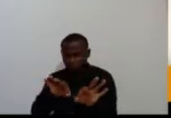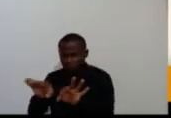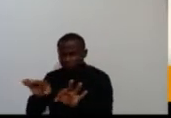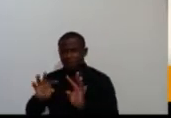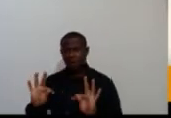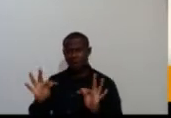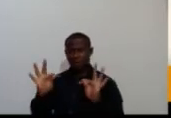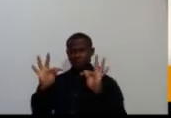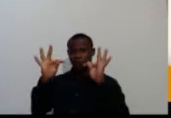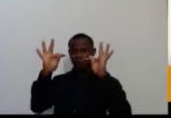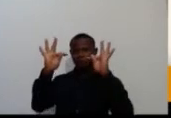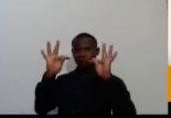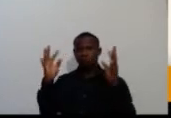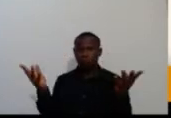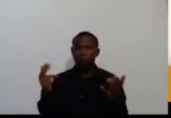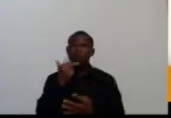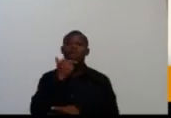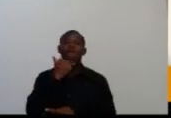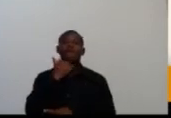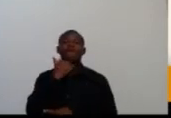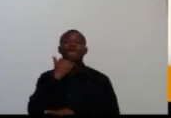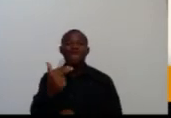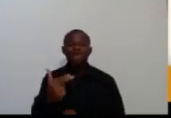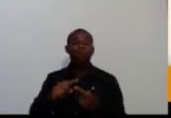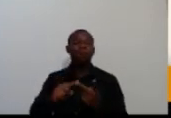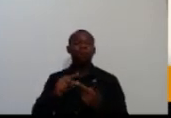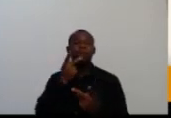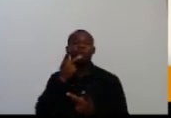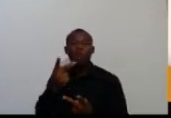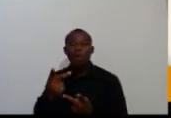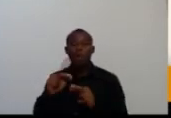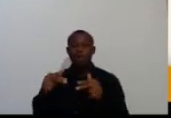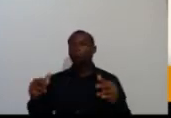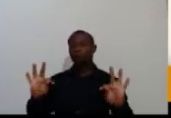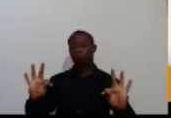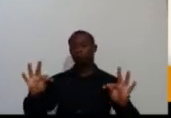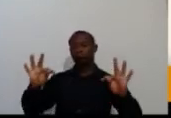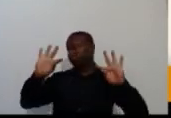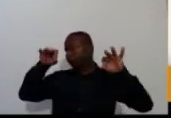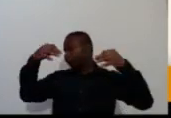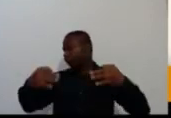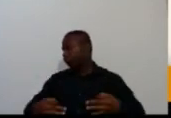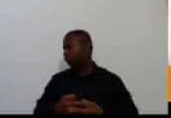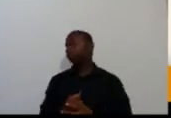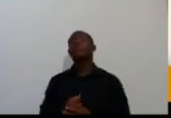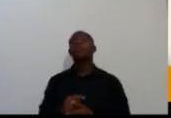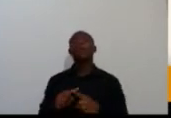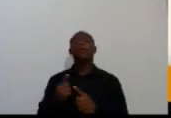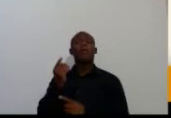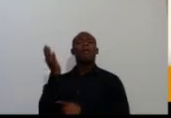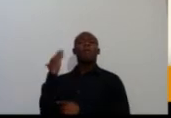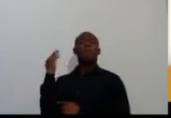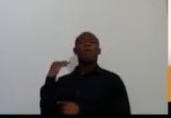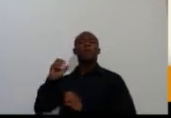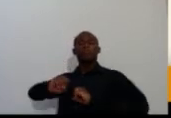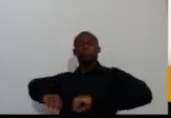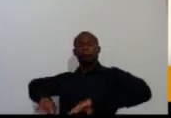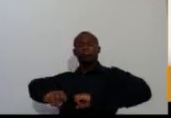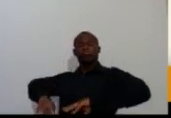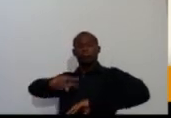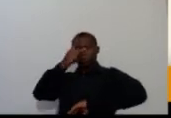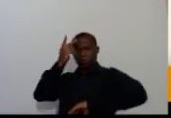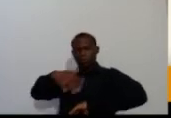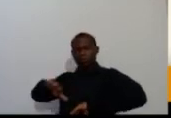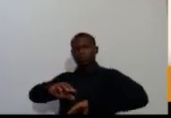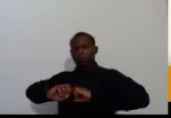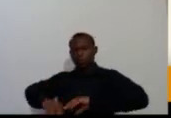contas, como era que a gente passava as nossas histórias? Como era que a gente educava as outras pessoas? Através apenas da linguagem. Vocês lembram das